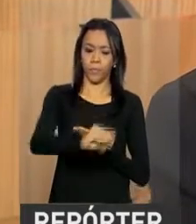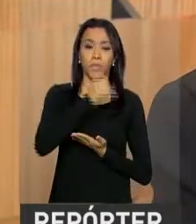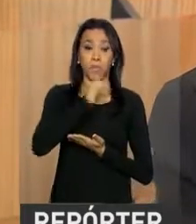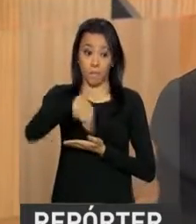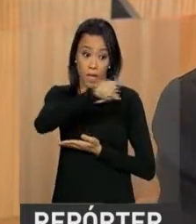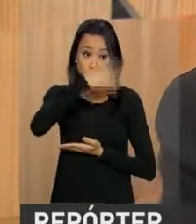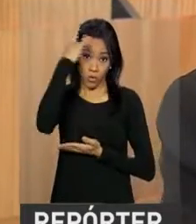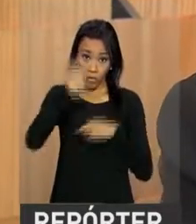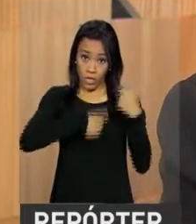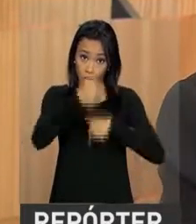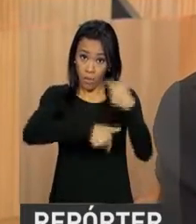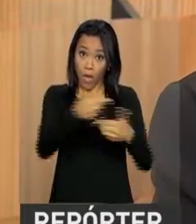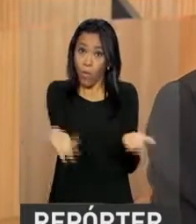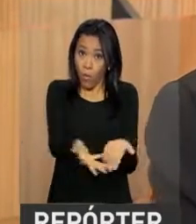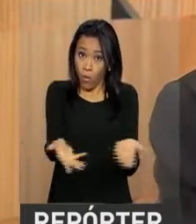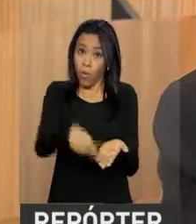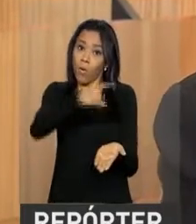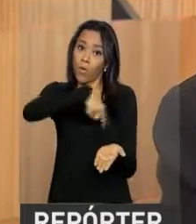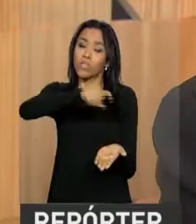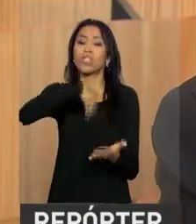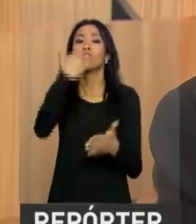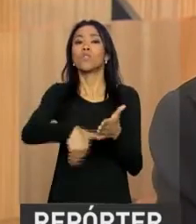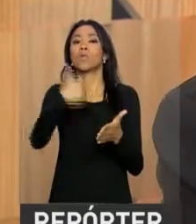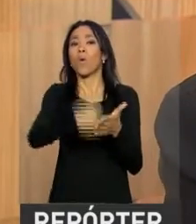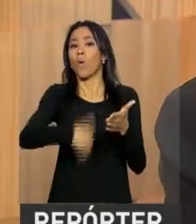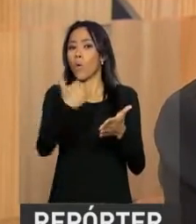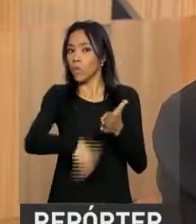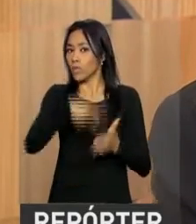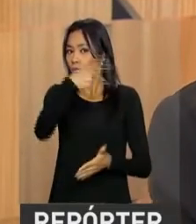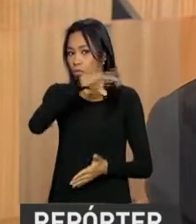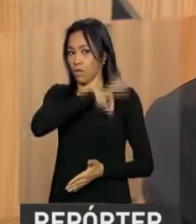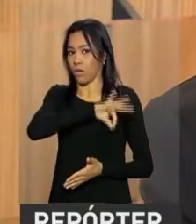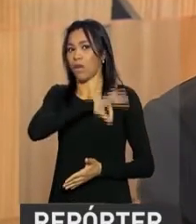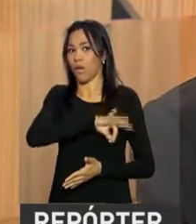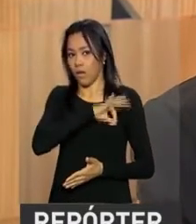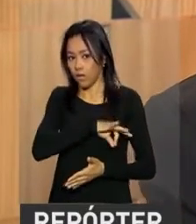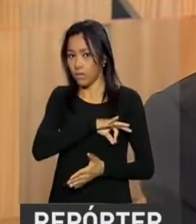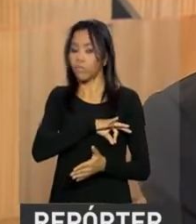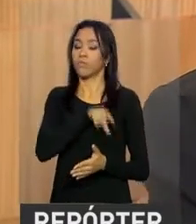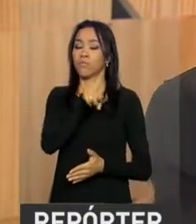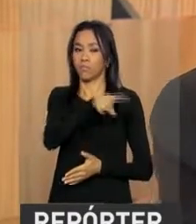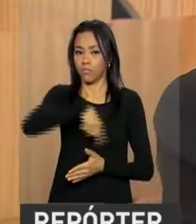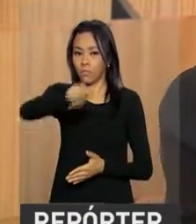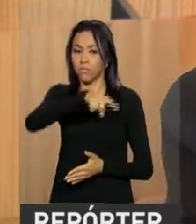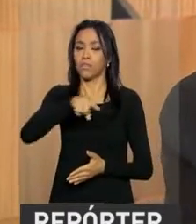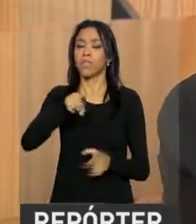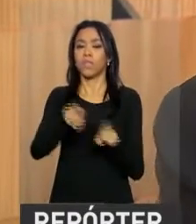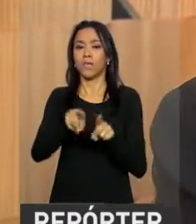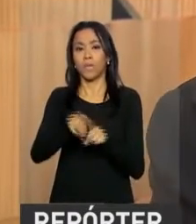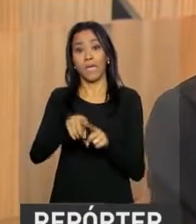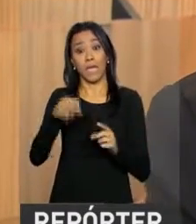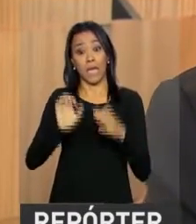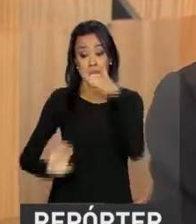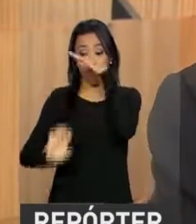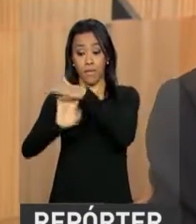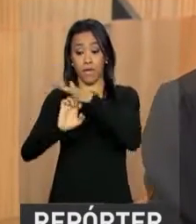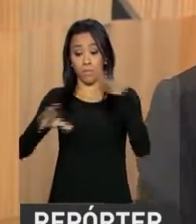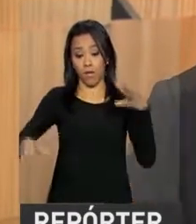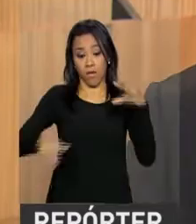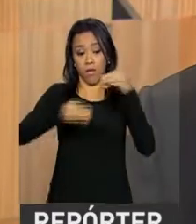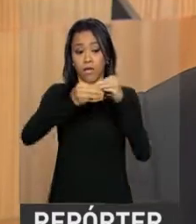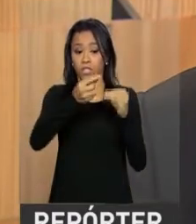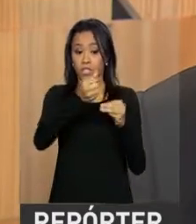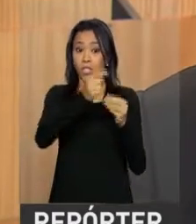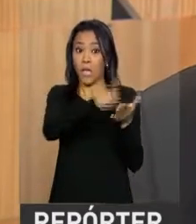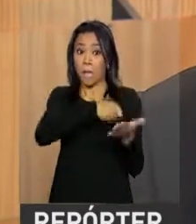que estão trabalhando hoje desconta uma quantia do seu salário juntamente com uma contribuição que a empresa faz e esse dinheiro